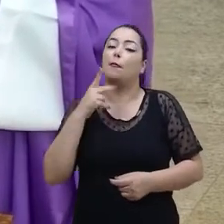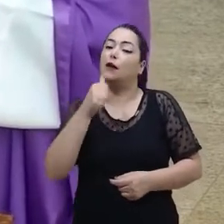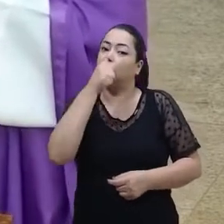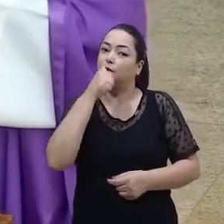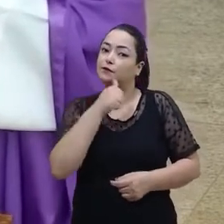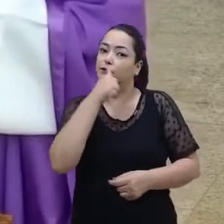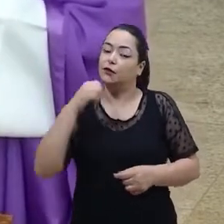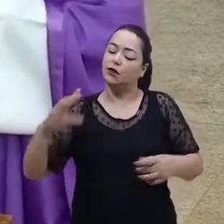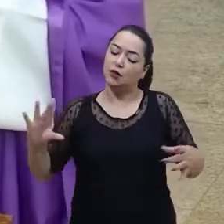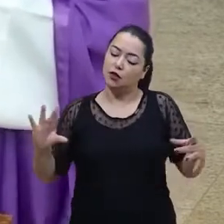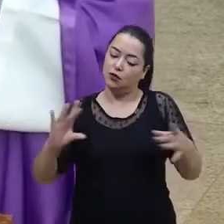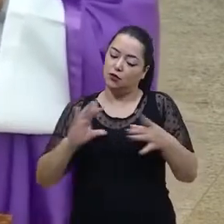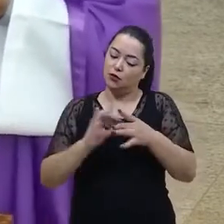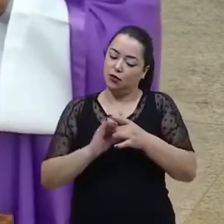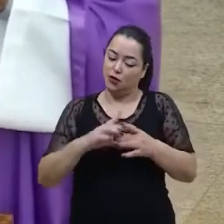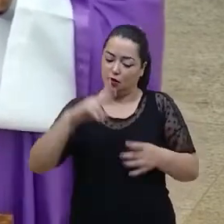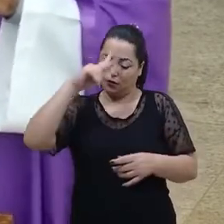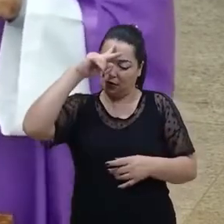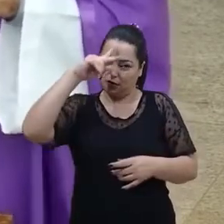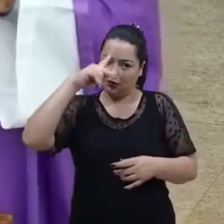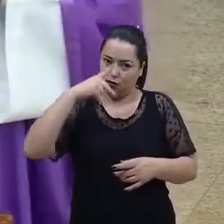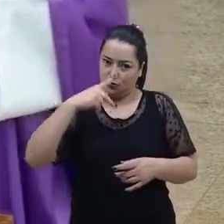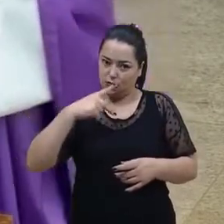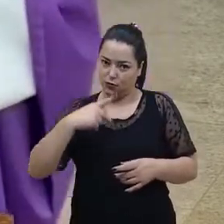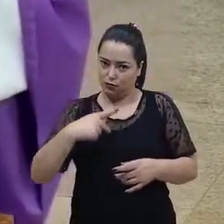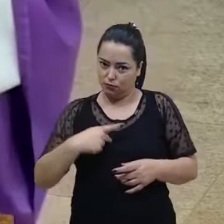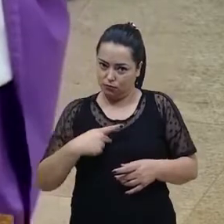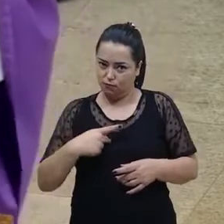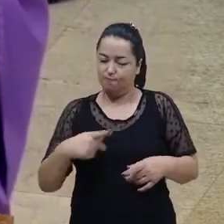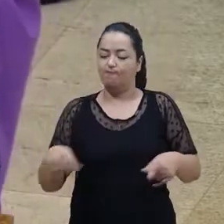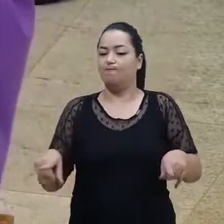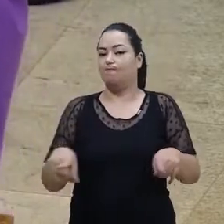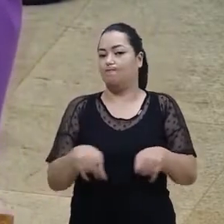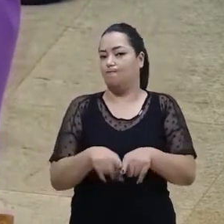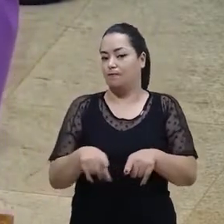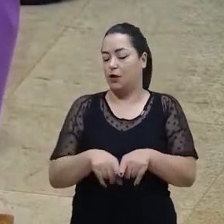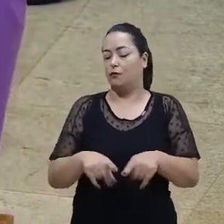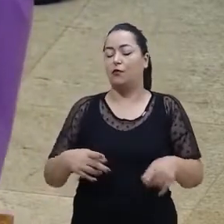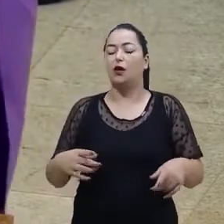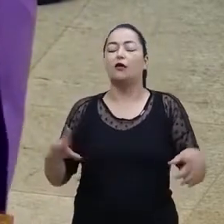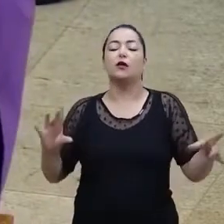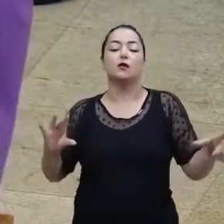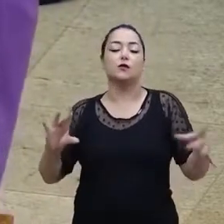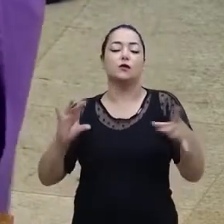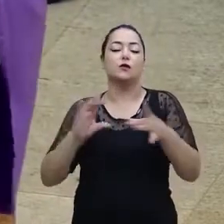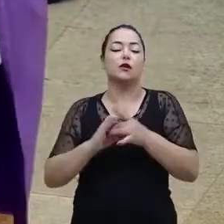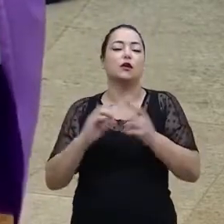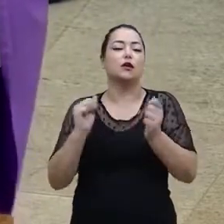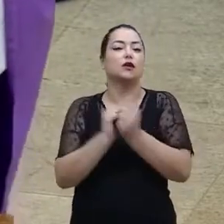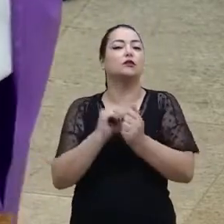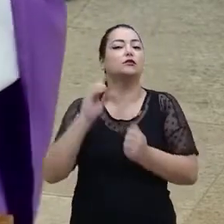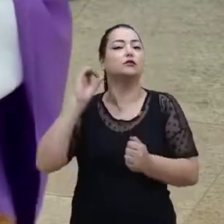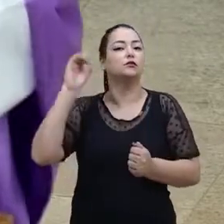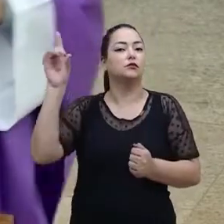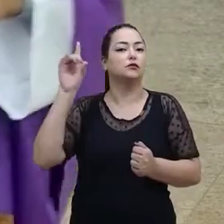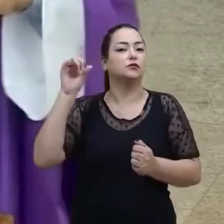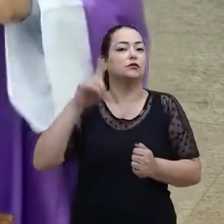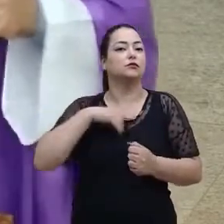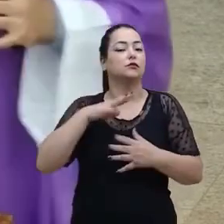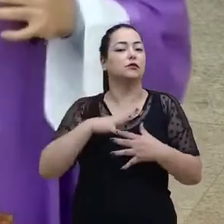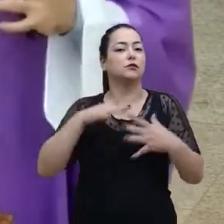tem mais conexão com você mesmo você se conecta com você mesmo quando você jejum Você tem uma maior